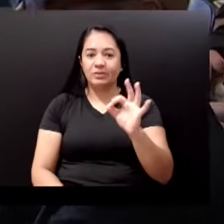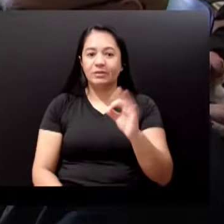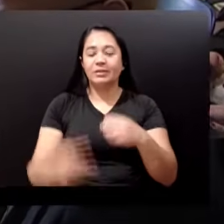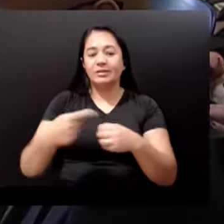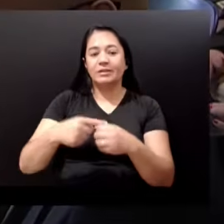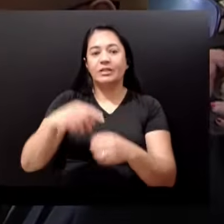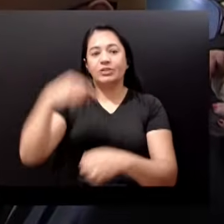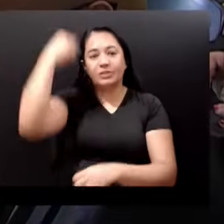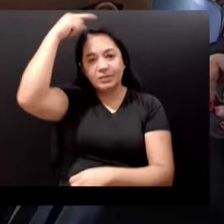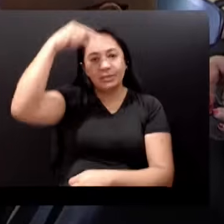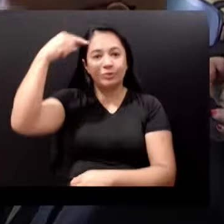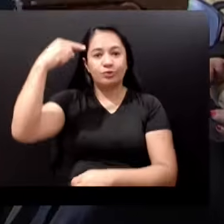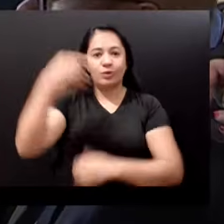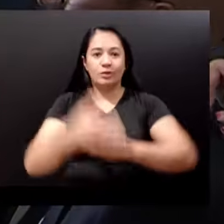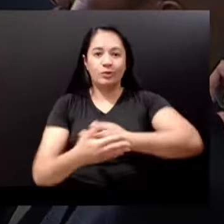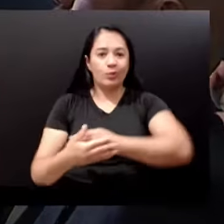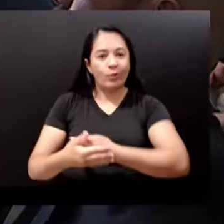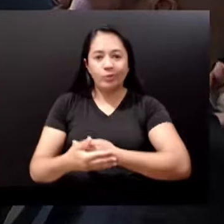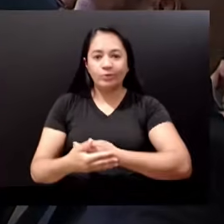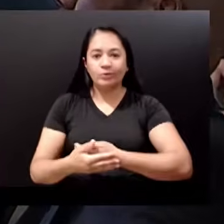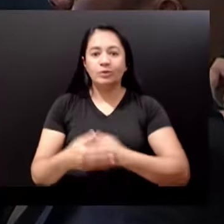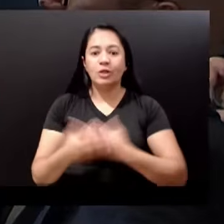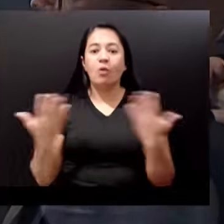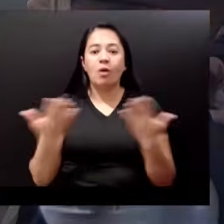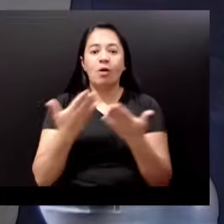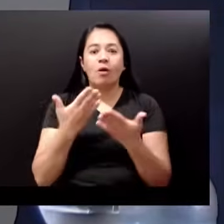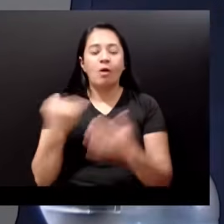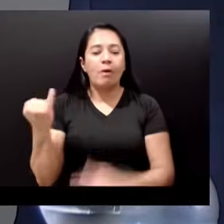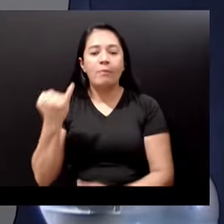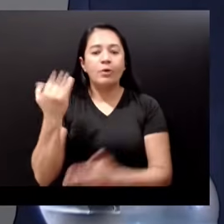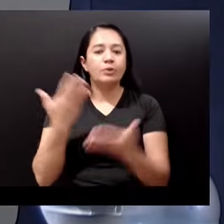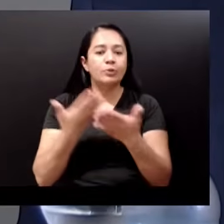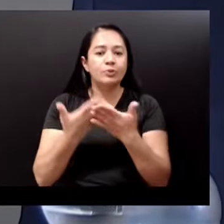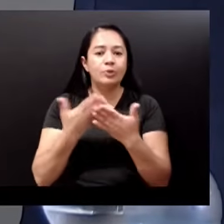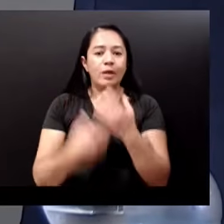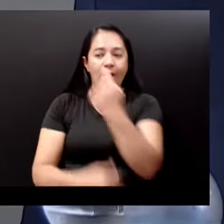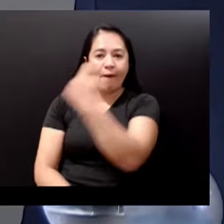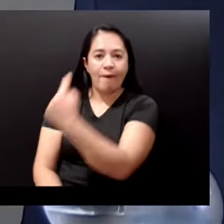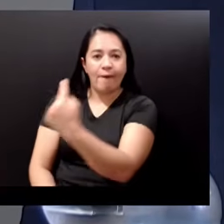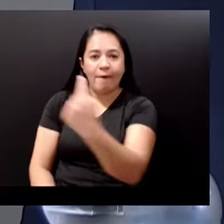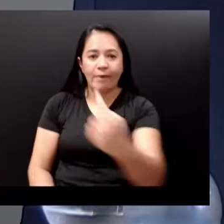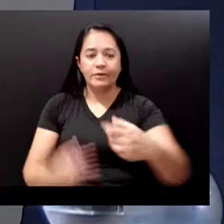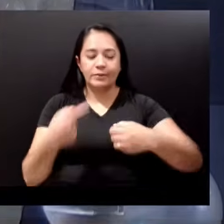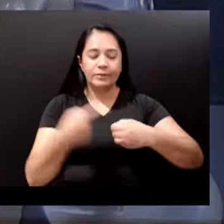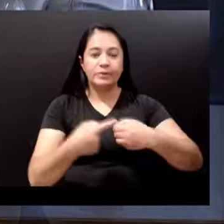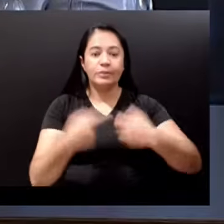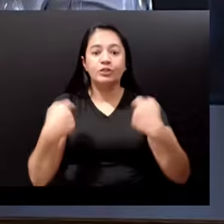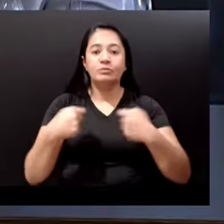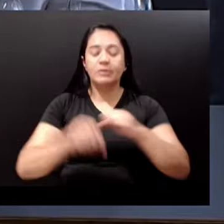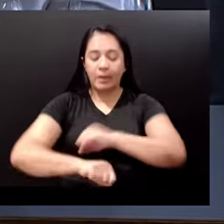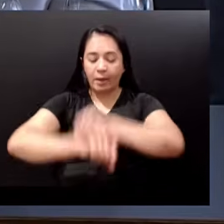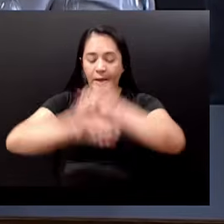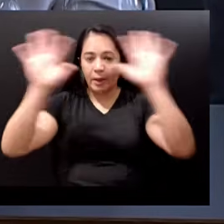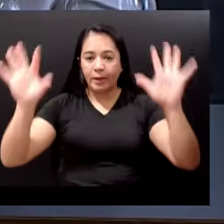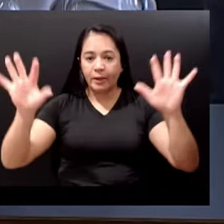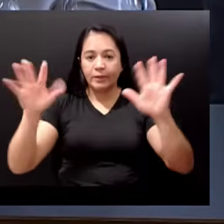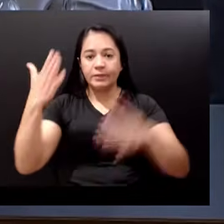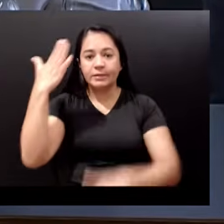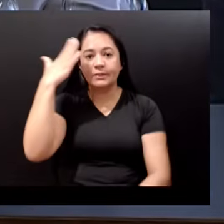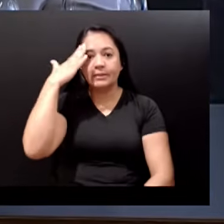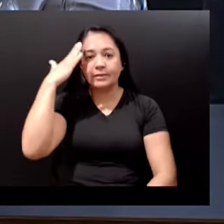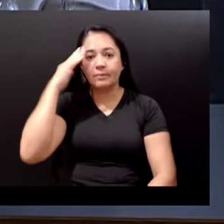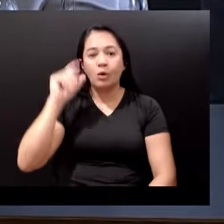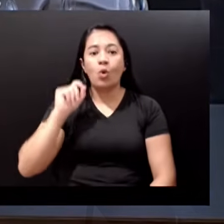Esse estudo, qual que é a importância desse estudo? Cada cidade tem que ter clareza e noção do que